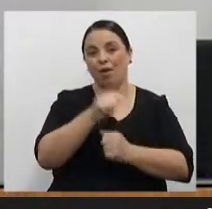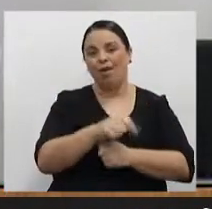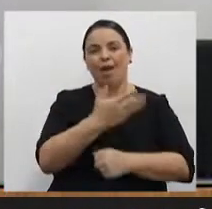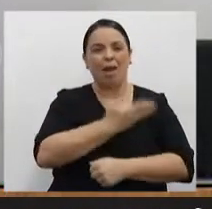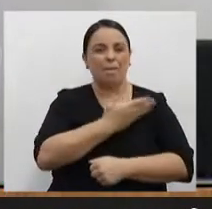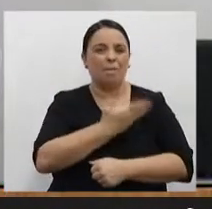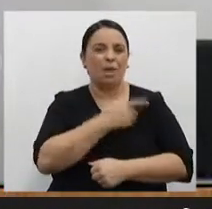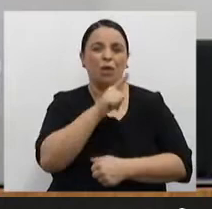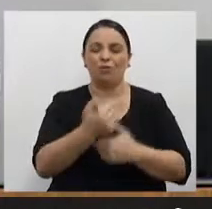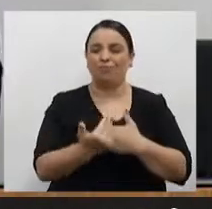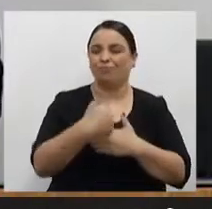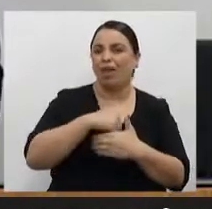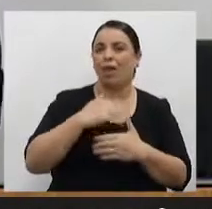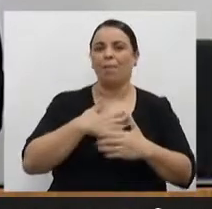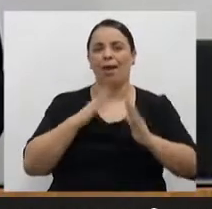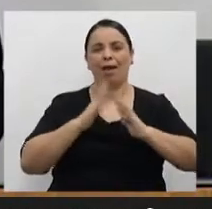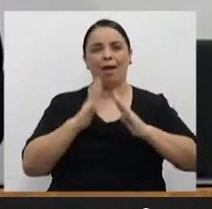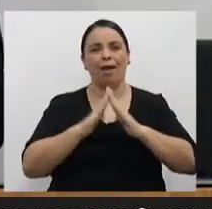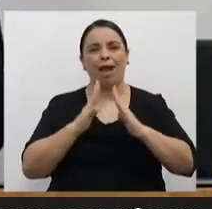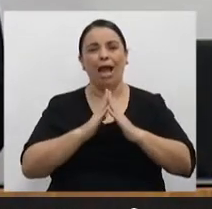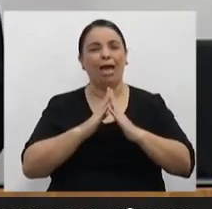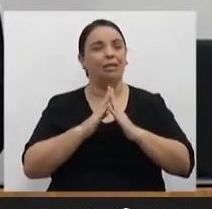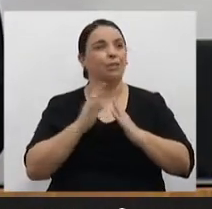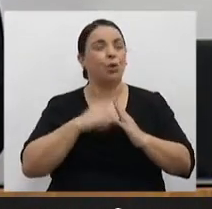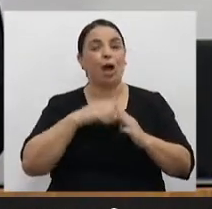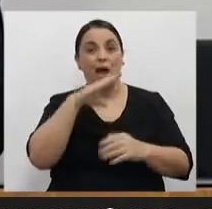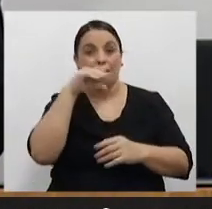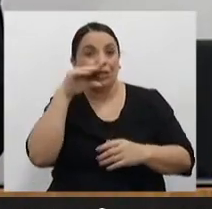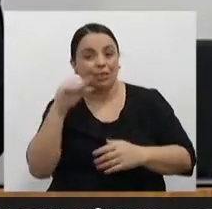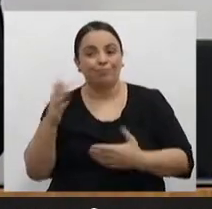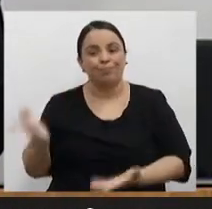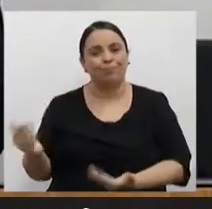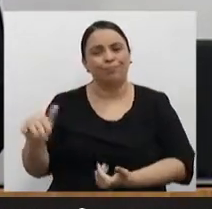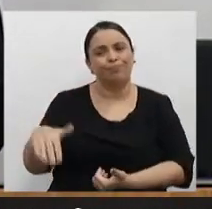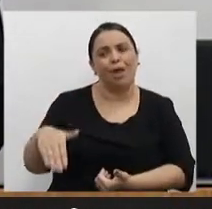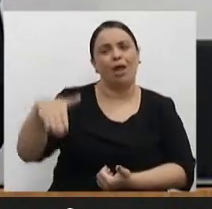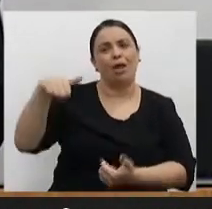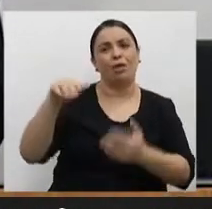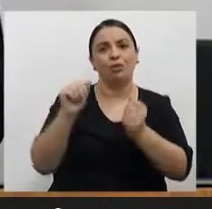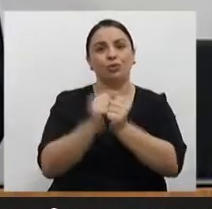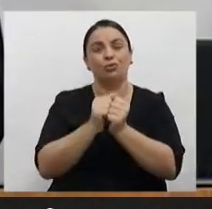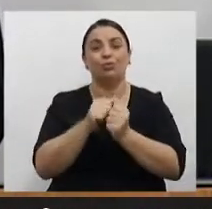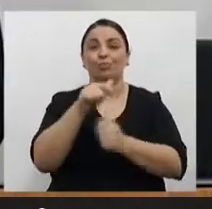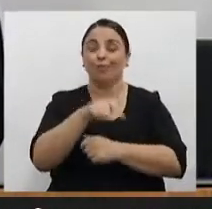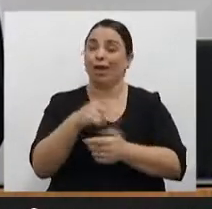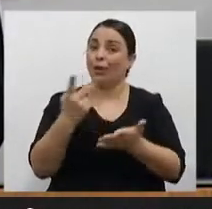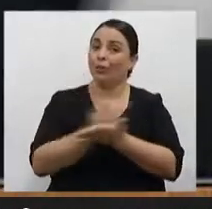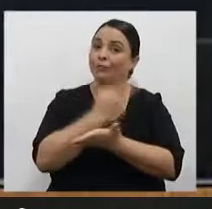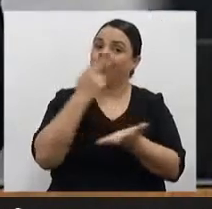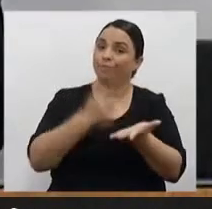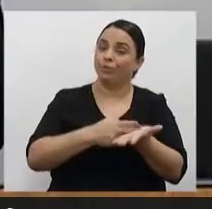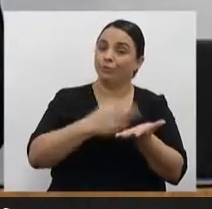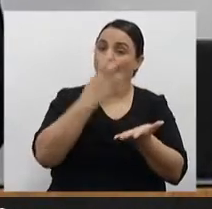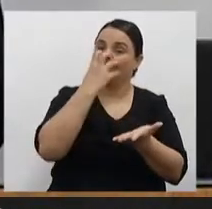Já amigos desde a nossa adolescência, que ficou alguns dias entubado e,